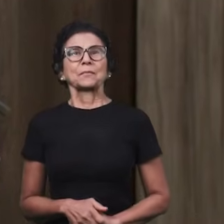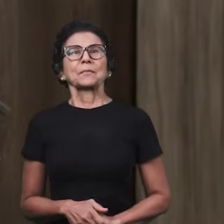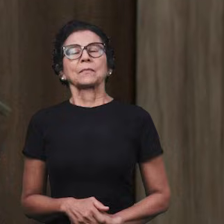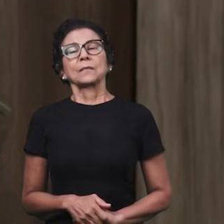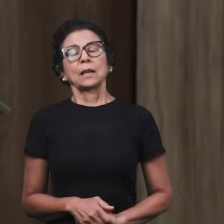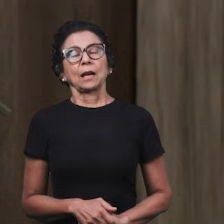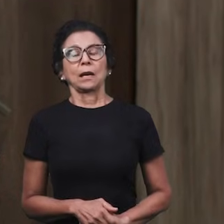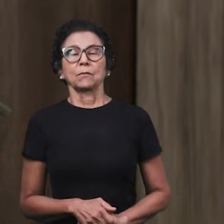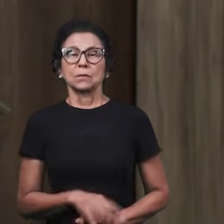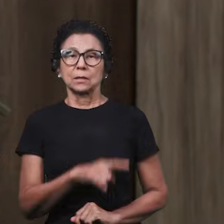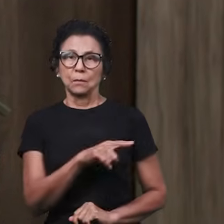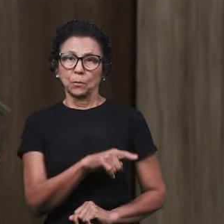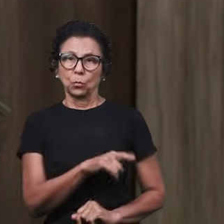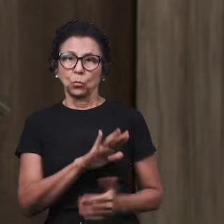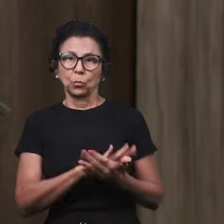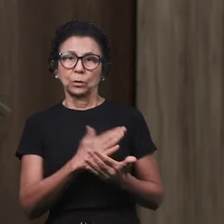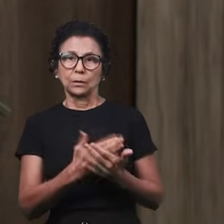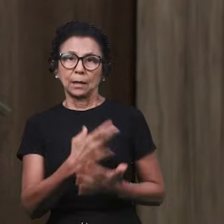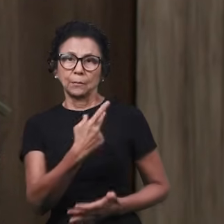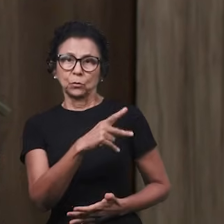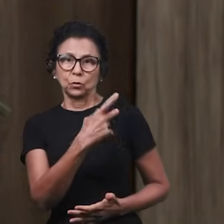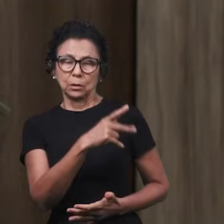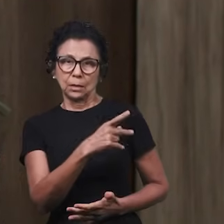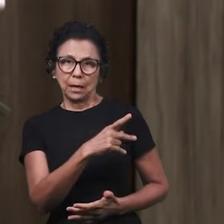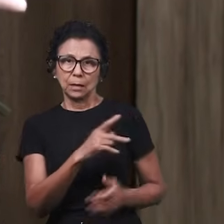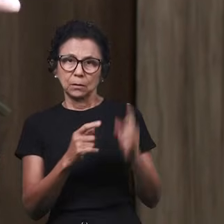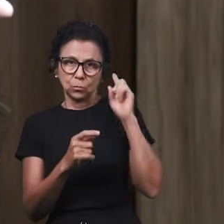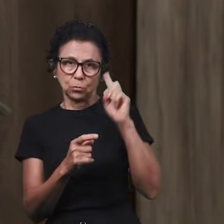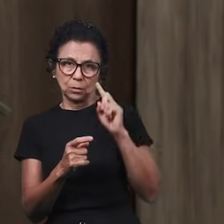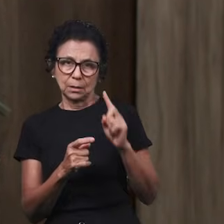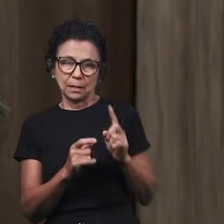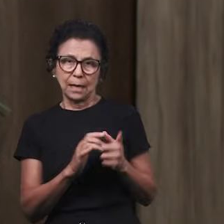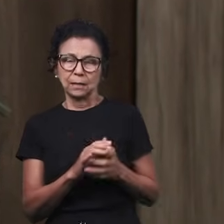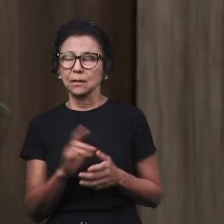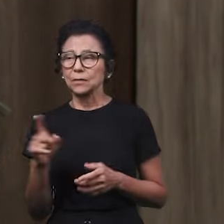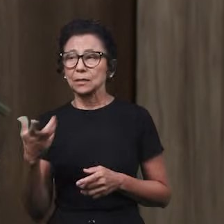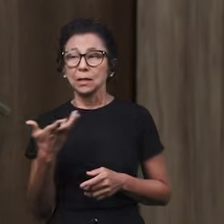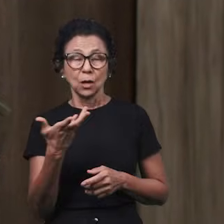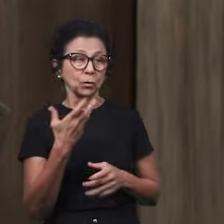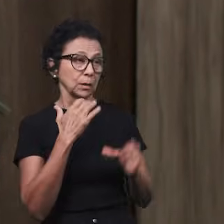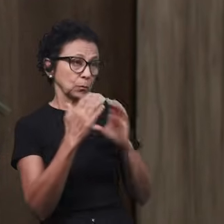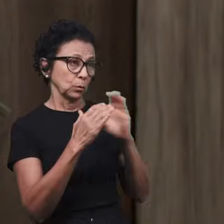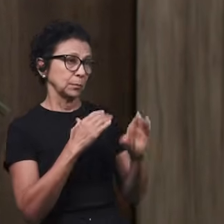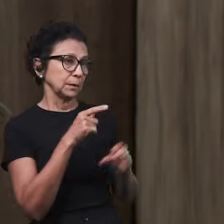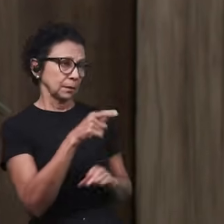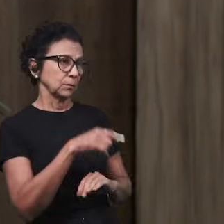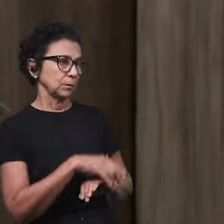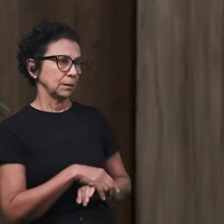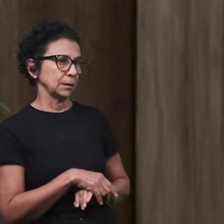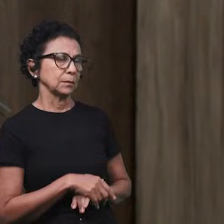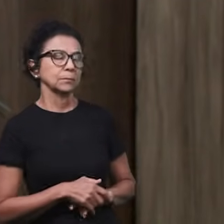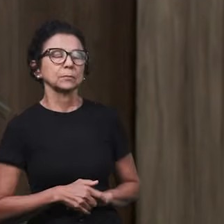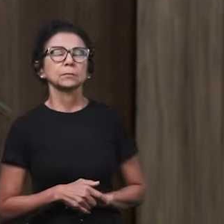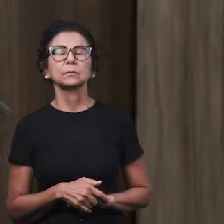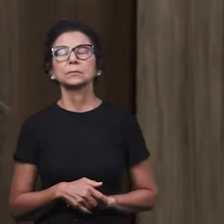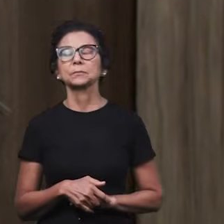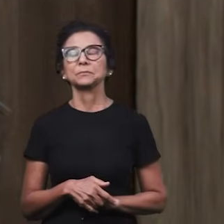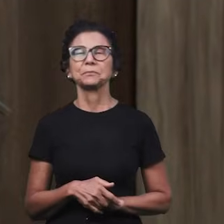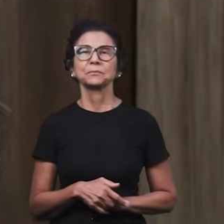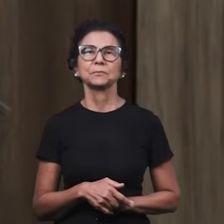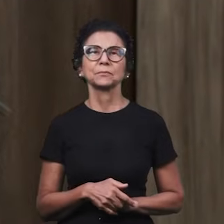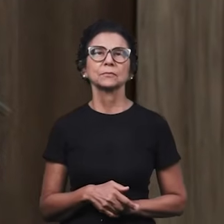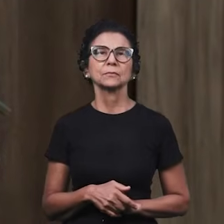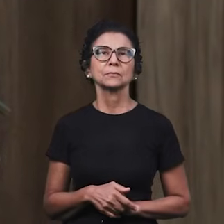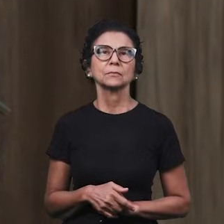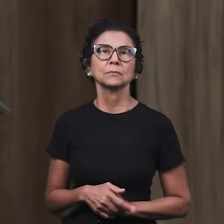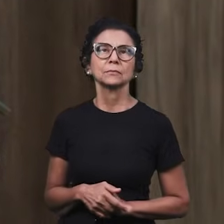com ele, porque ele vai falar e aí ele não vai tomar um susto, né? Porque ele pode se assustar. Então, chega a conversa, não tem nada